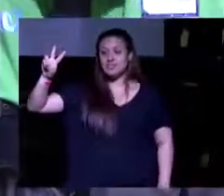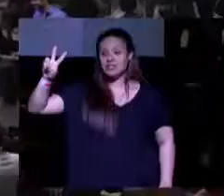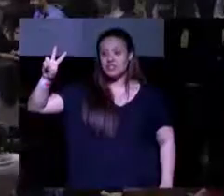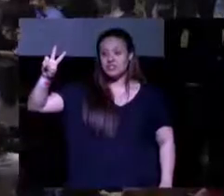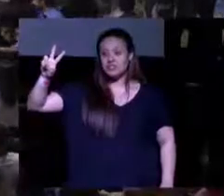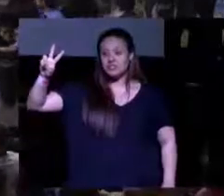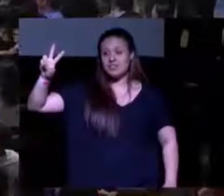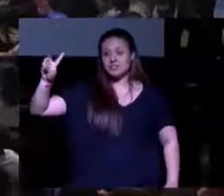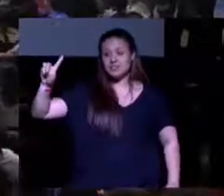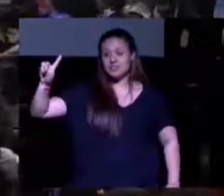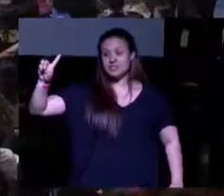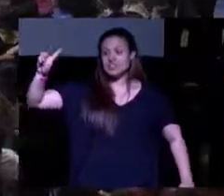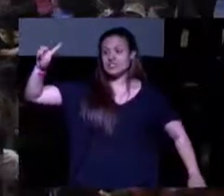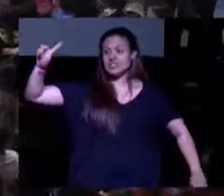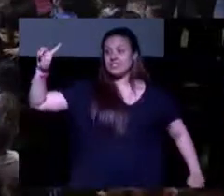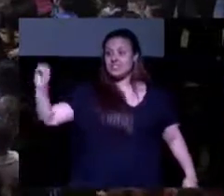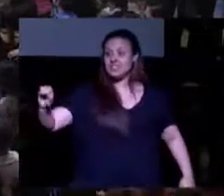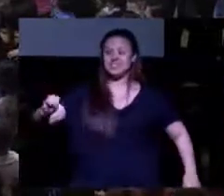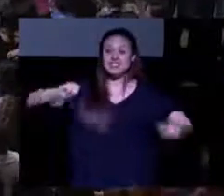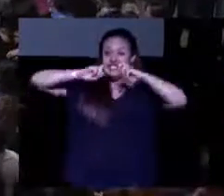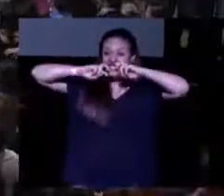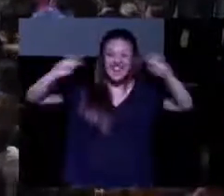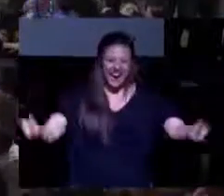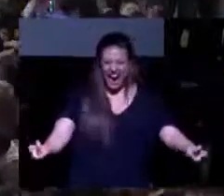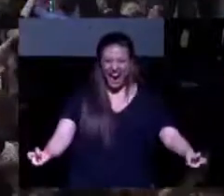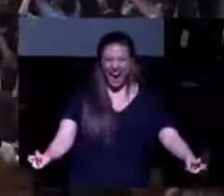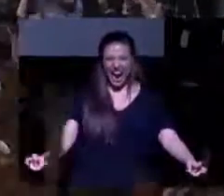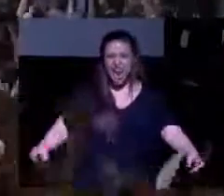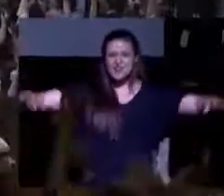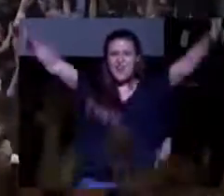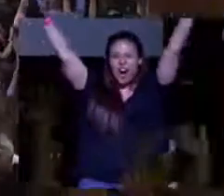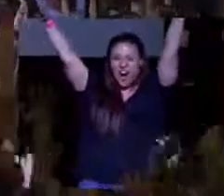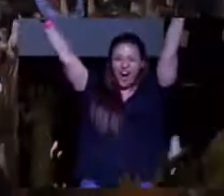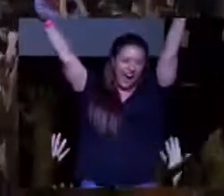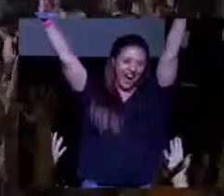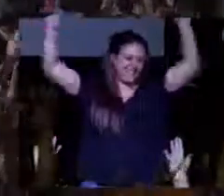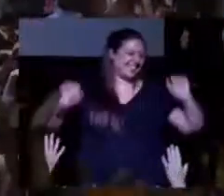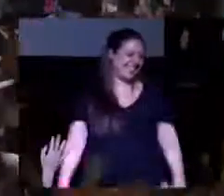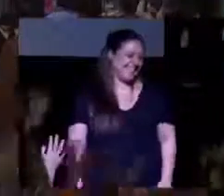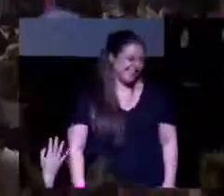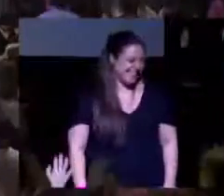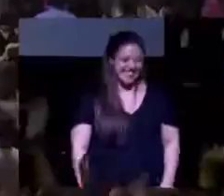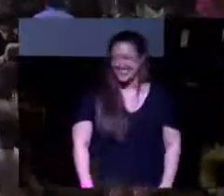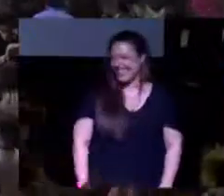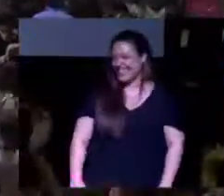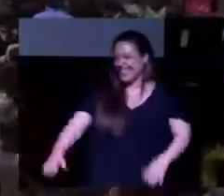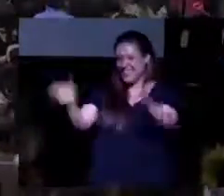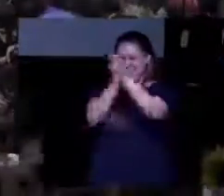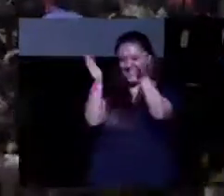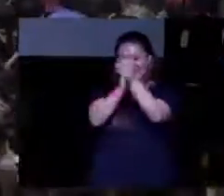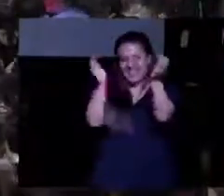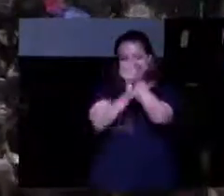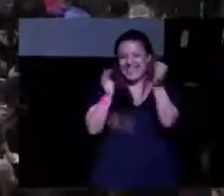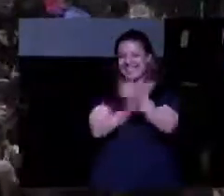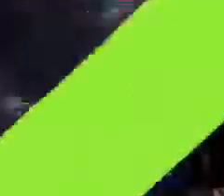1, 2, 3. Uou! É isso aí.